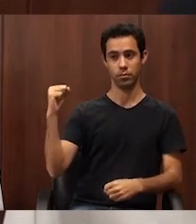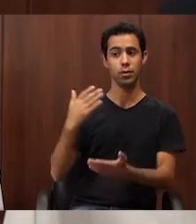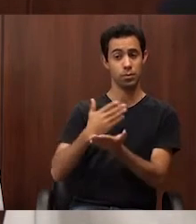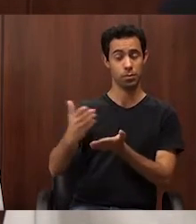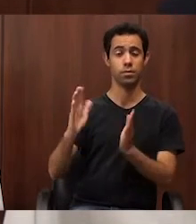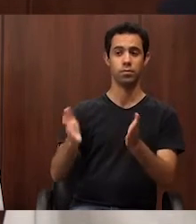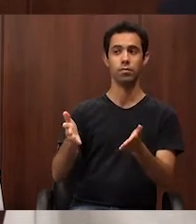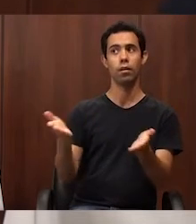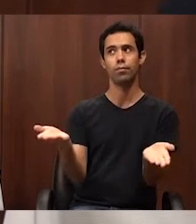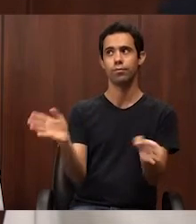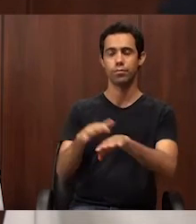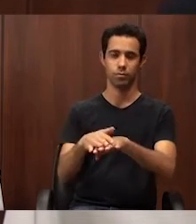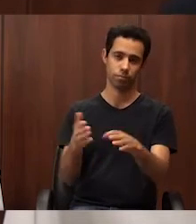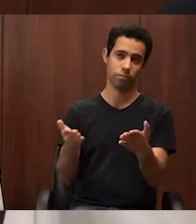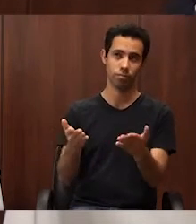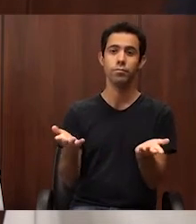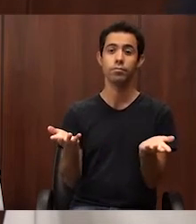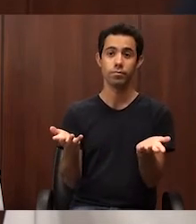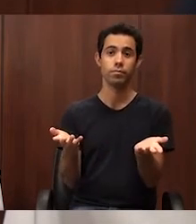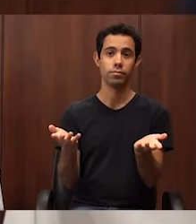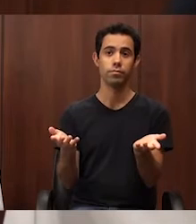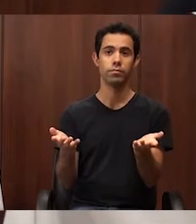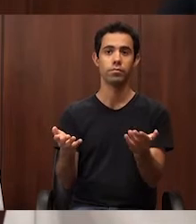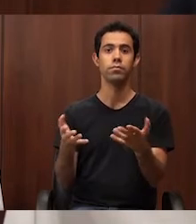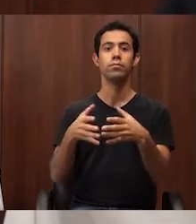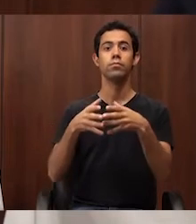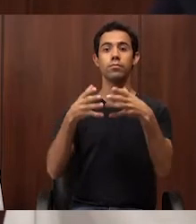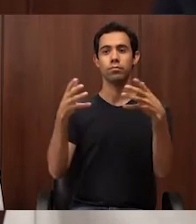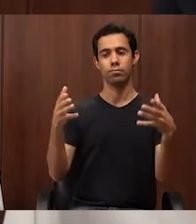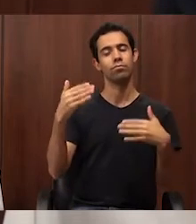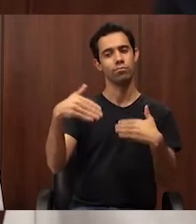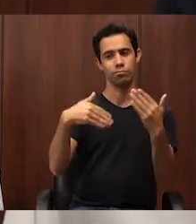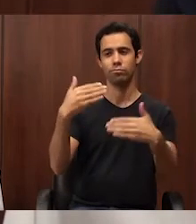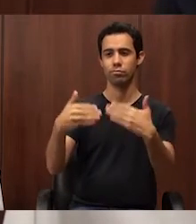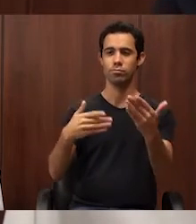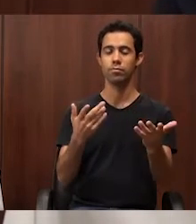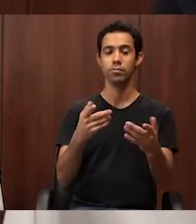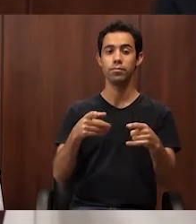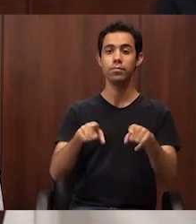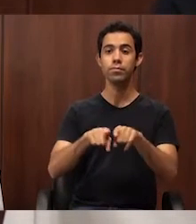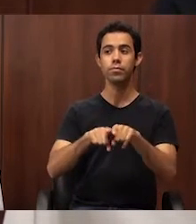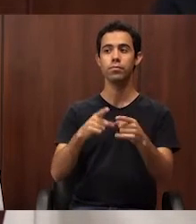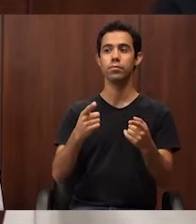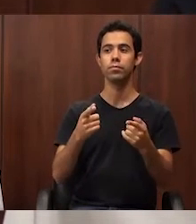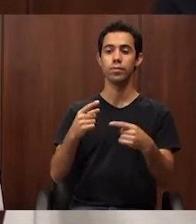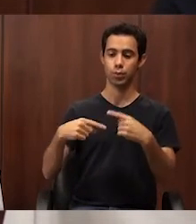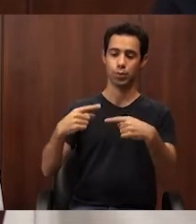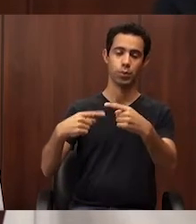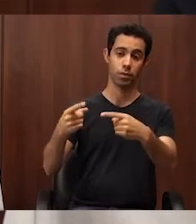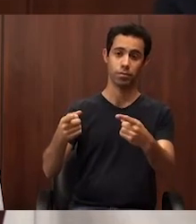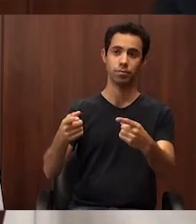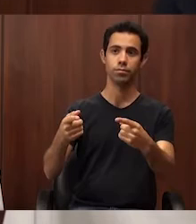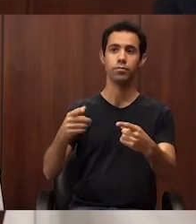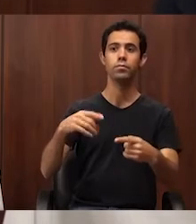uma inclusão em mais larga escala, né? E esse vai ser um processo, que supera a geração. Eu até acredito que,